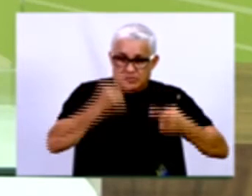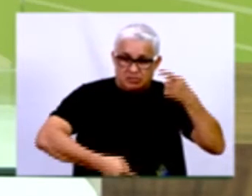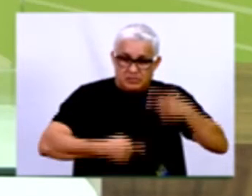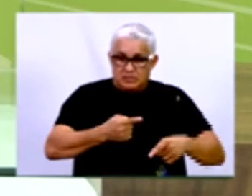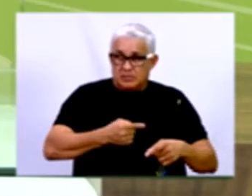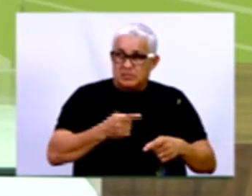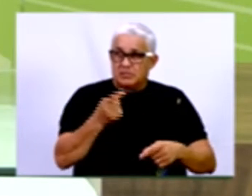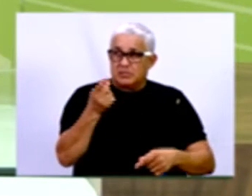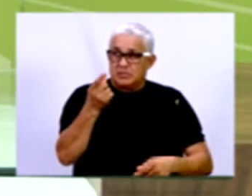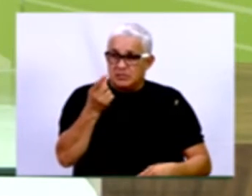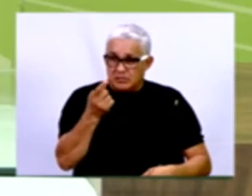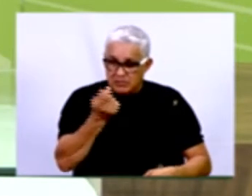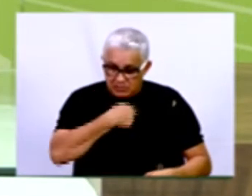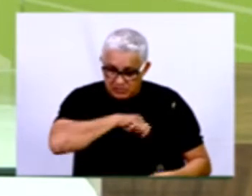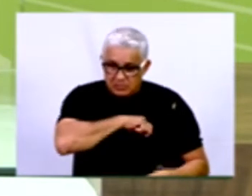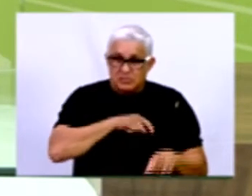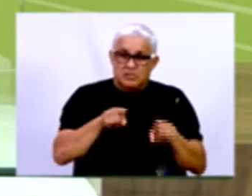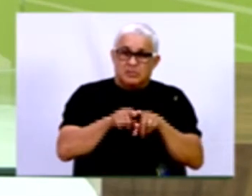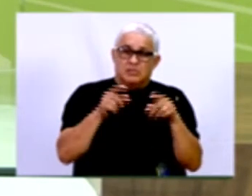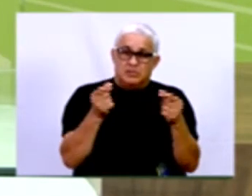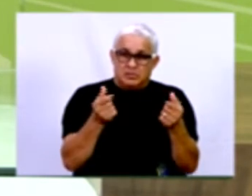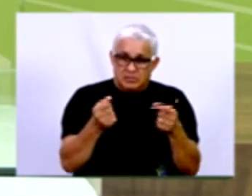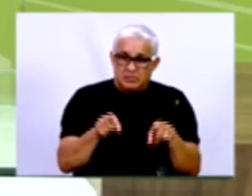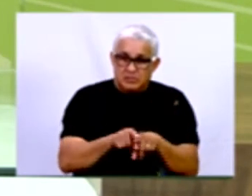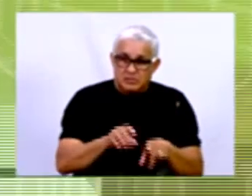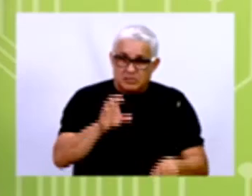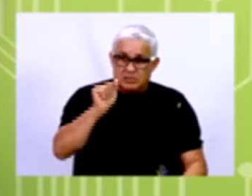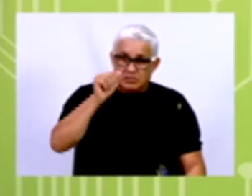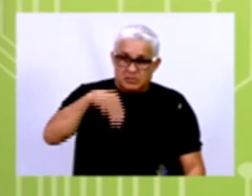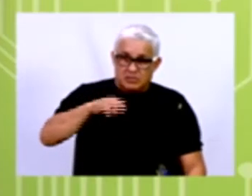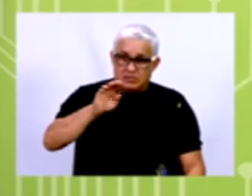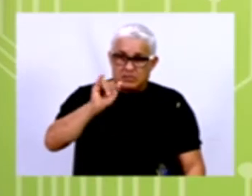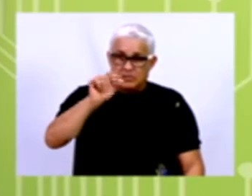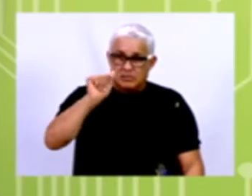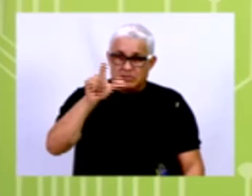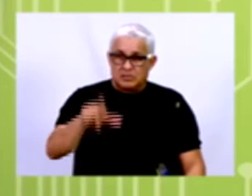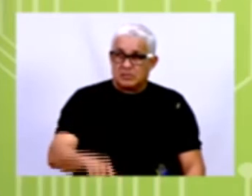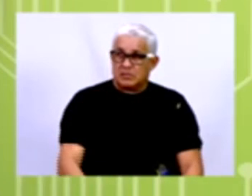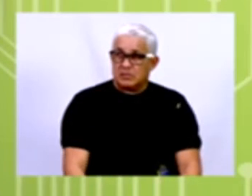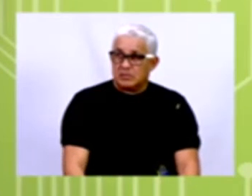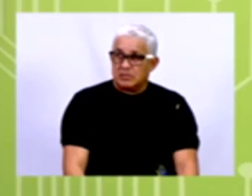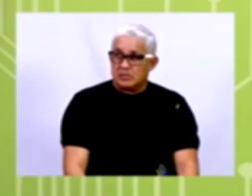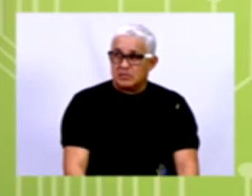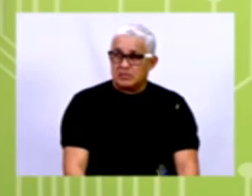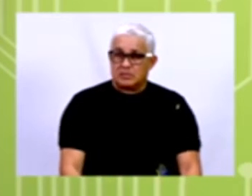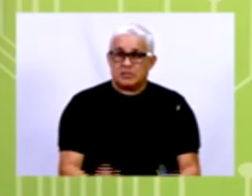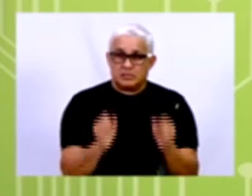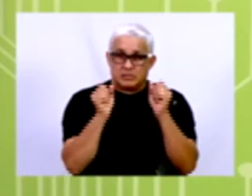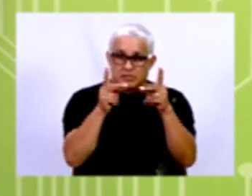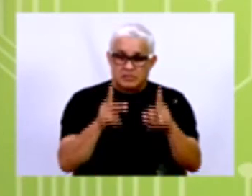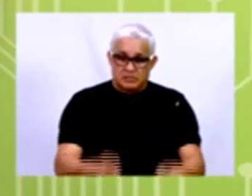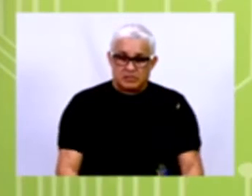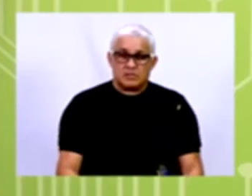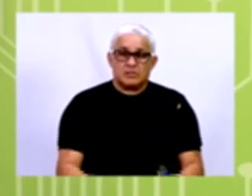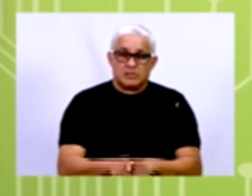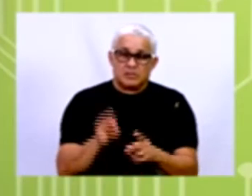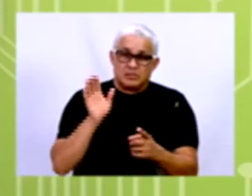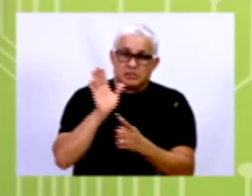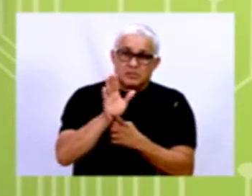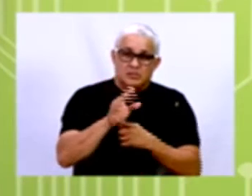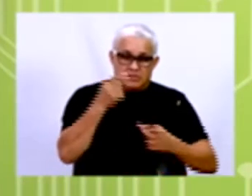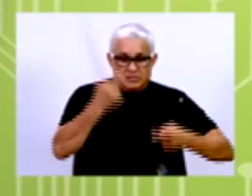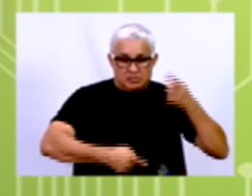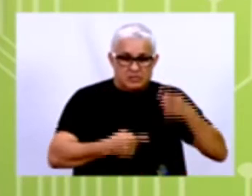política monetária e também na nossa política cambial. Ok. E nós destacamos também a política